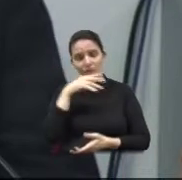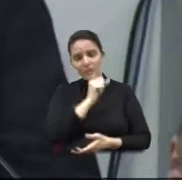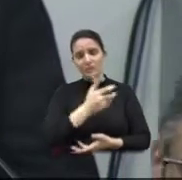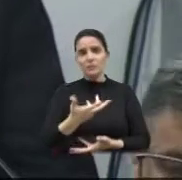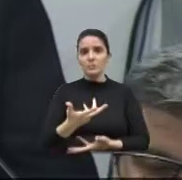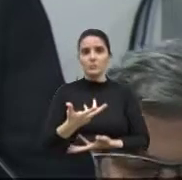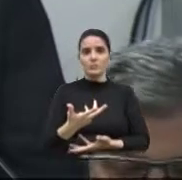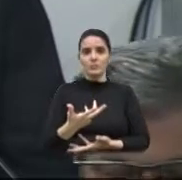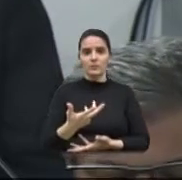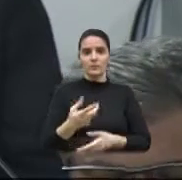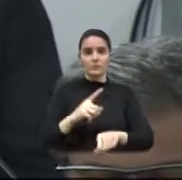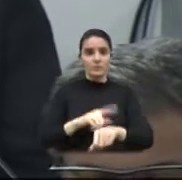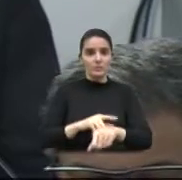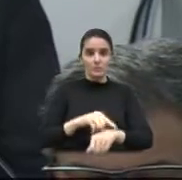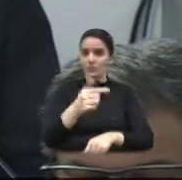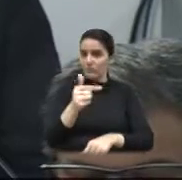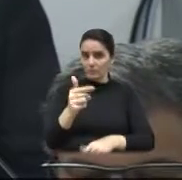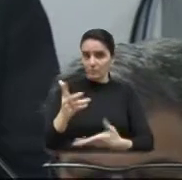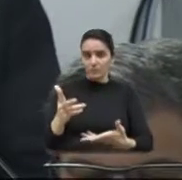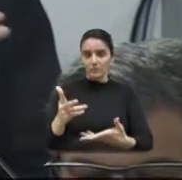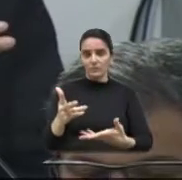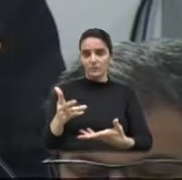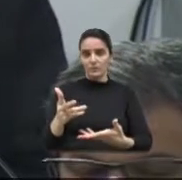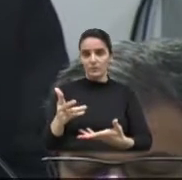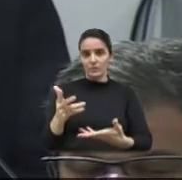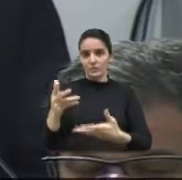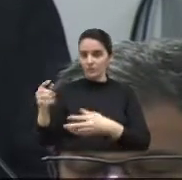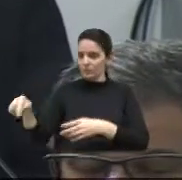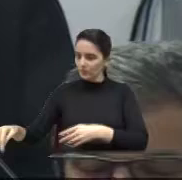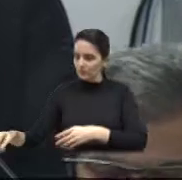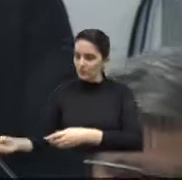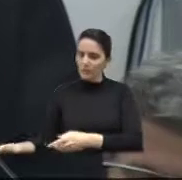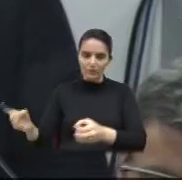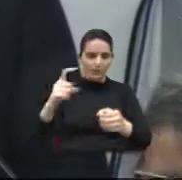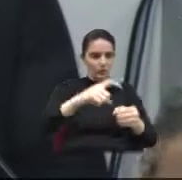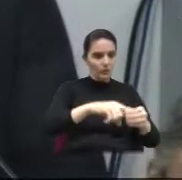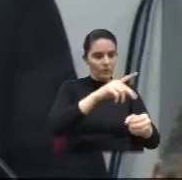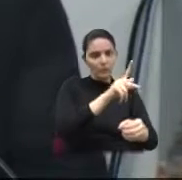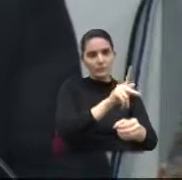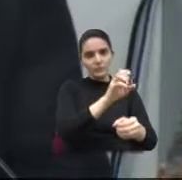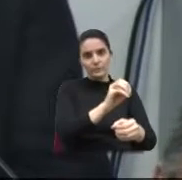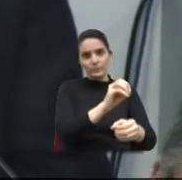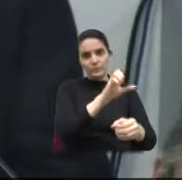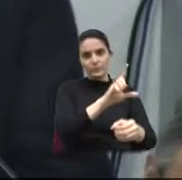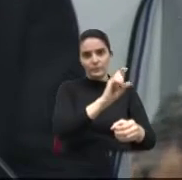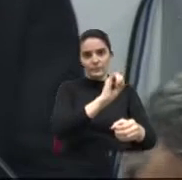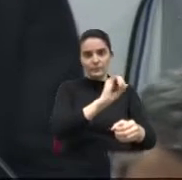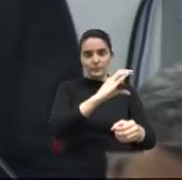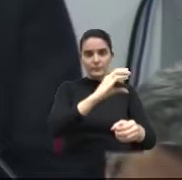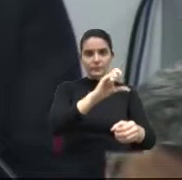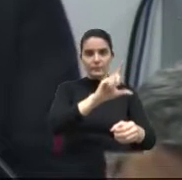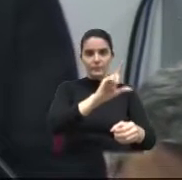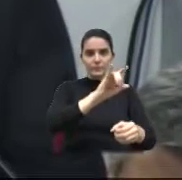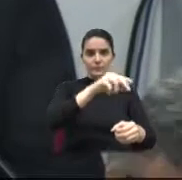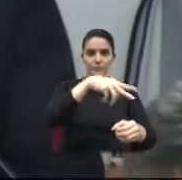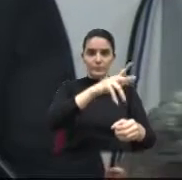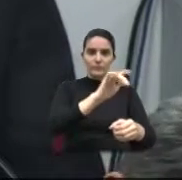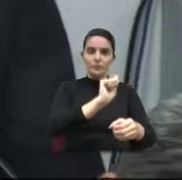tem tempo, você acha que vai demorar um pouco, volta para a policlínica. Gente, resolve o problema por